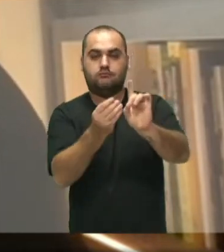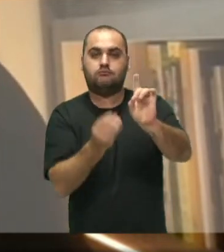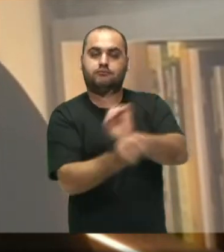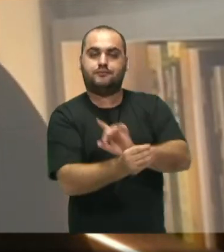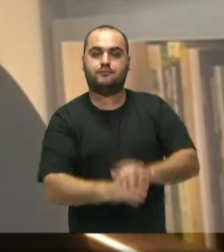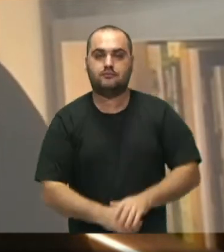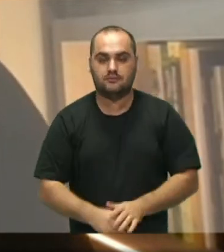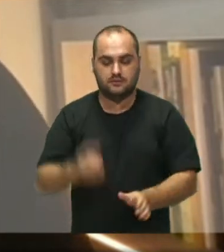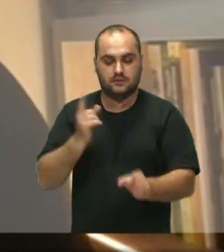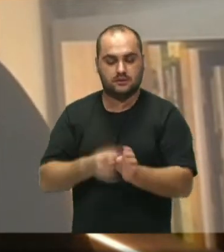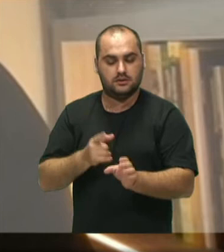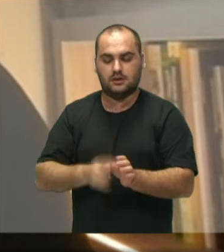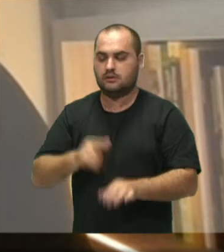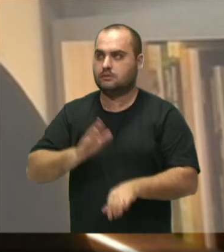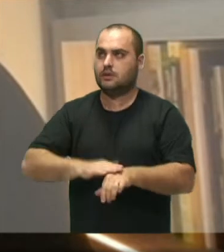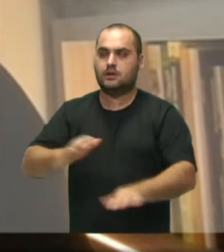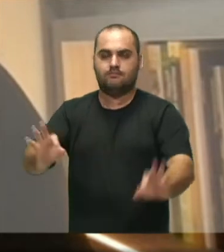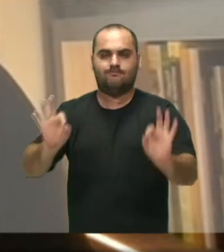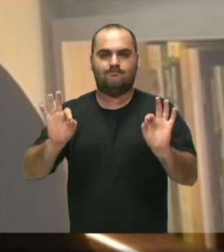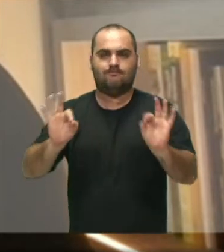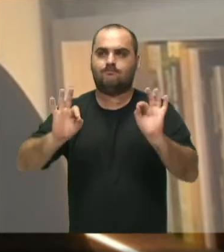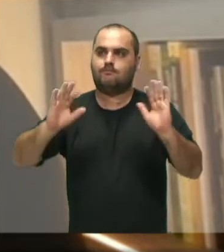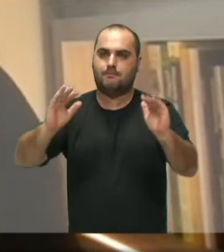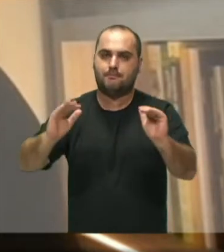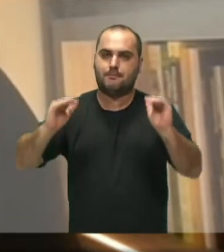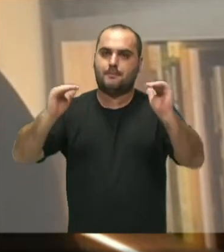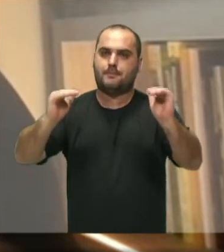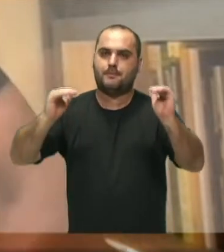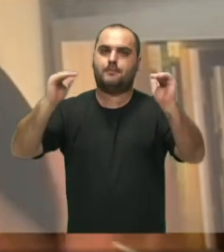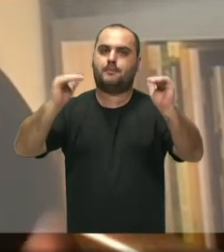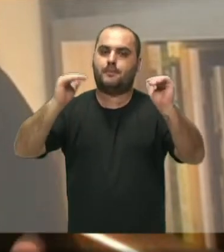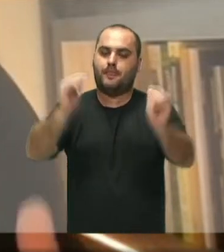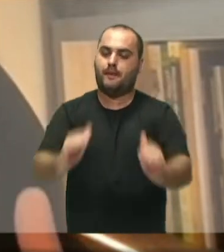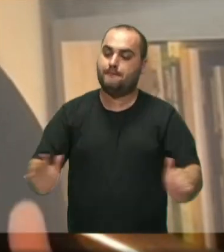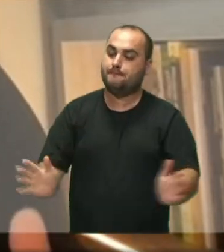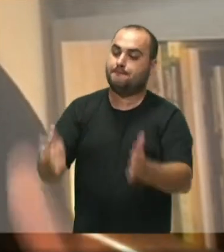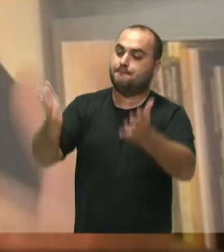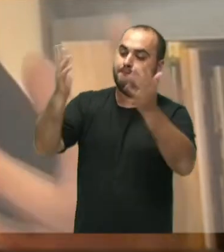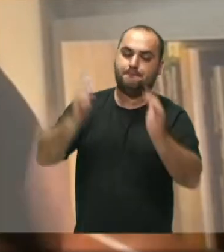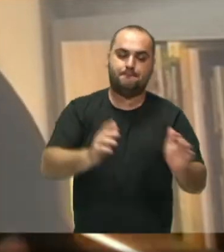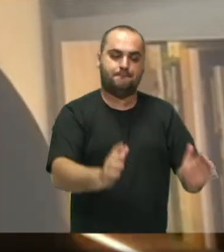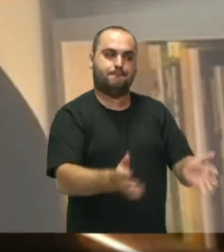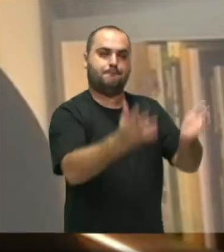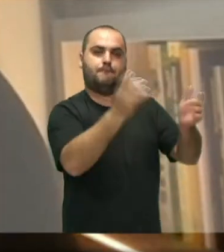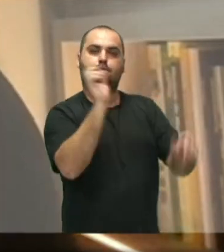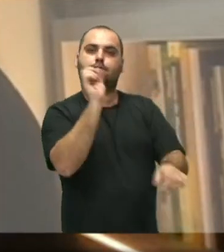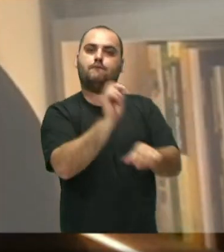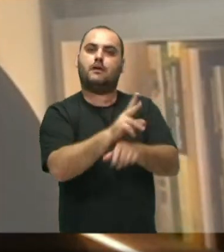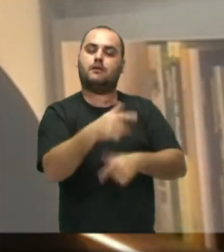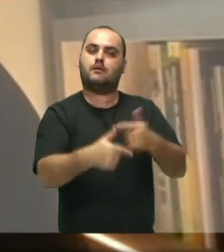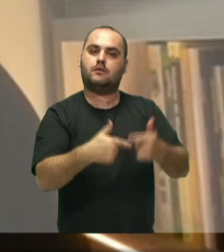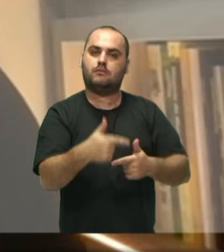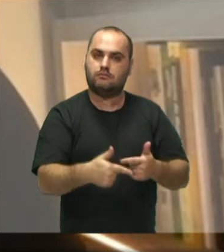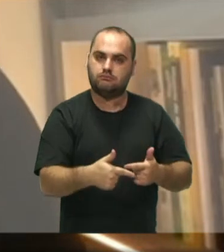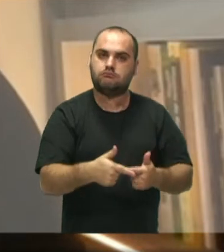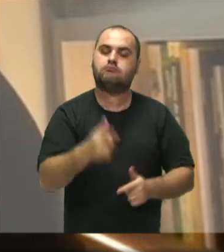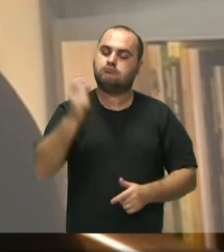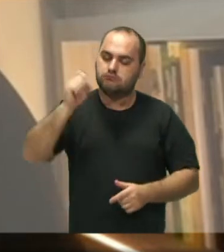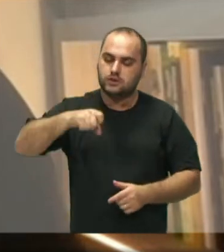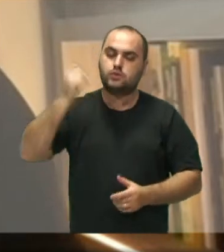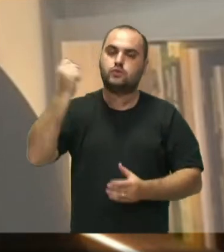mais caminha dentro dessa dessa promoção é do seu crescimento de maneira